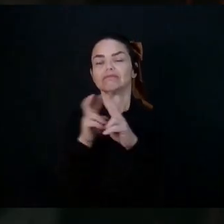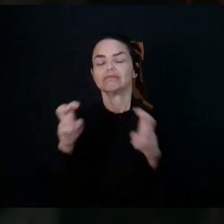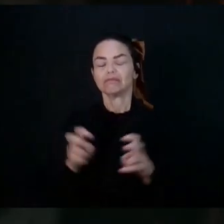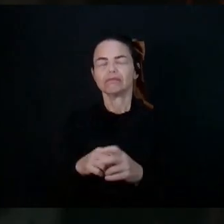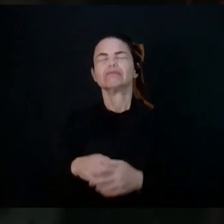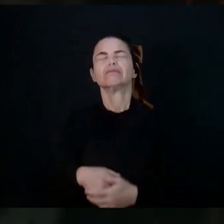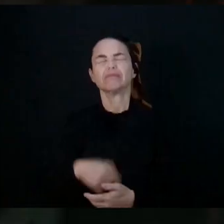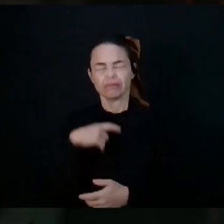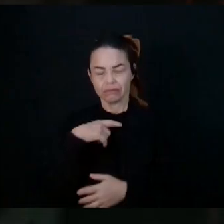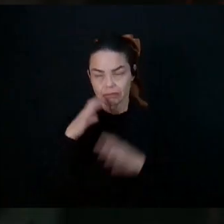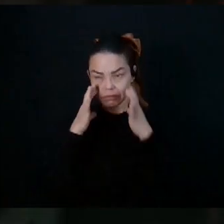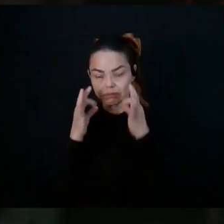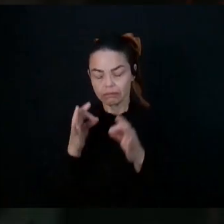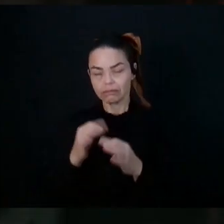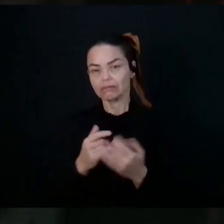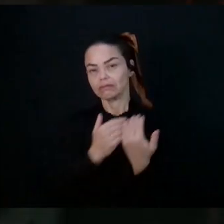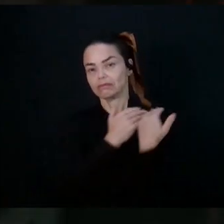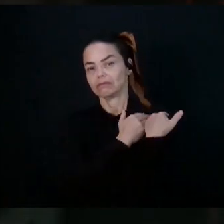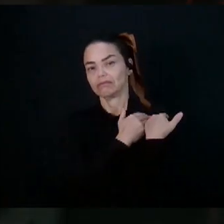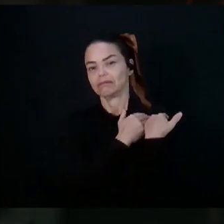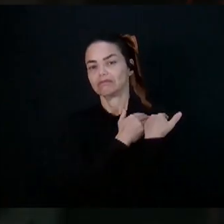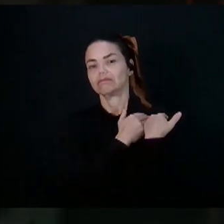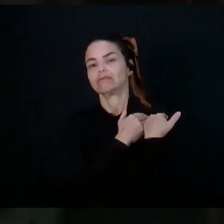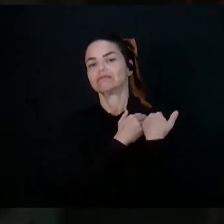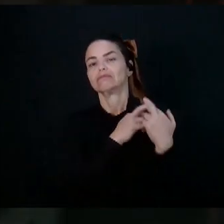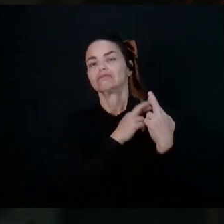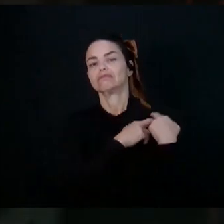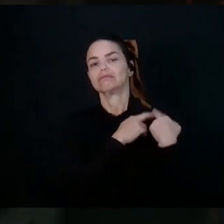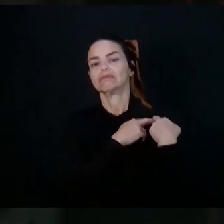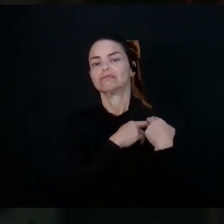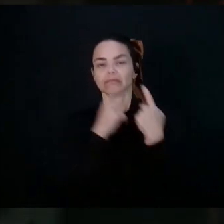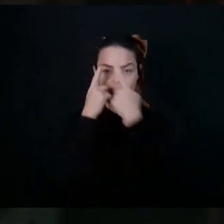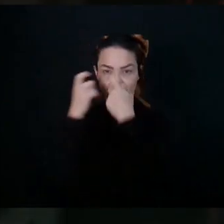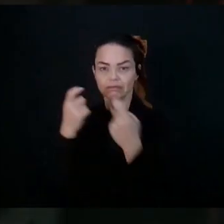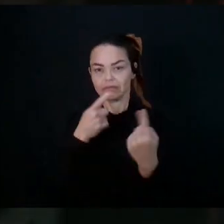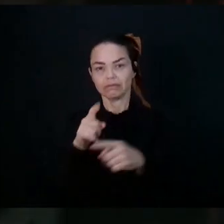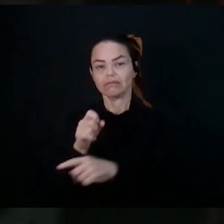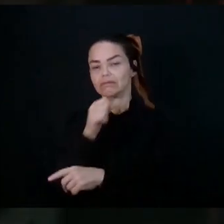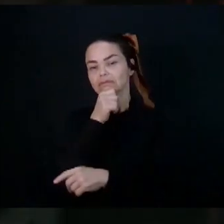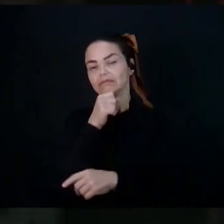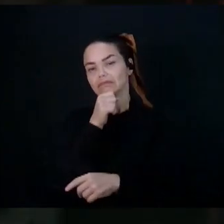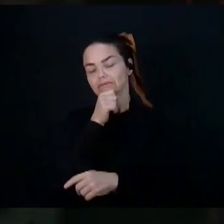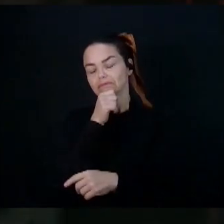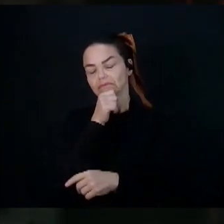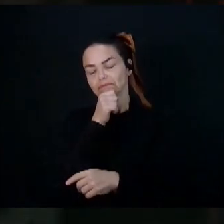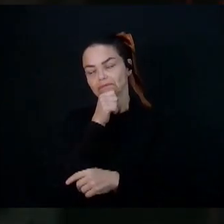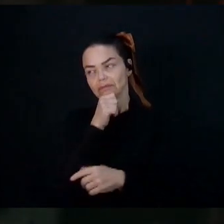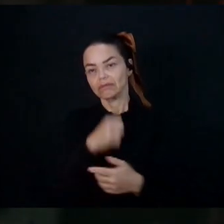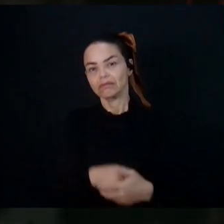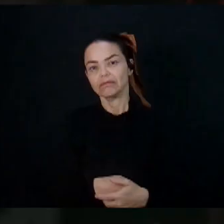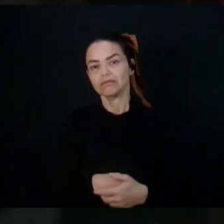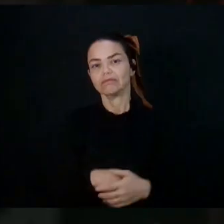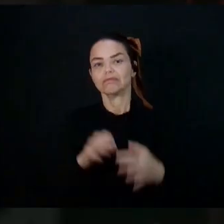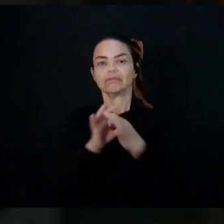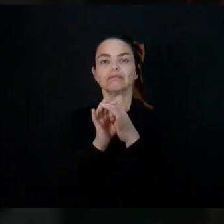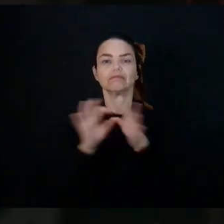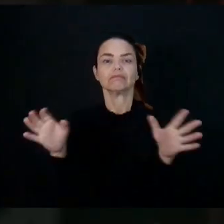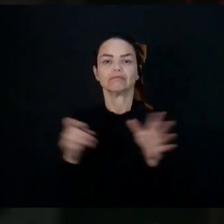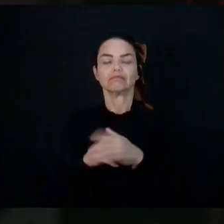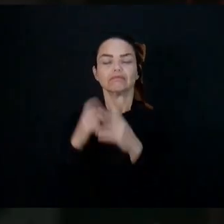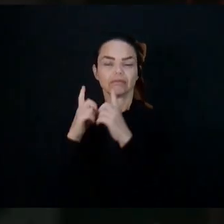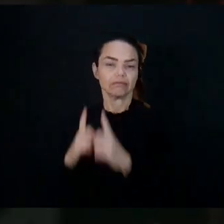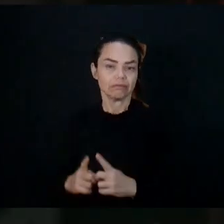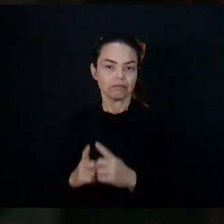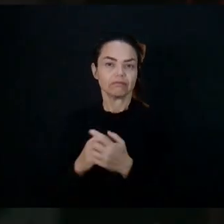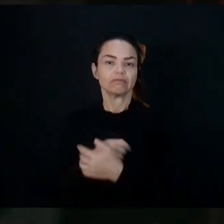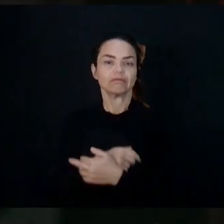atenção e responsabilidade. A gente fala da violência contra a pessoa idosa. A liberdade, a dignidade e o